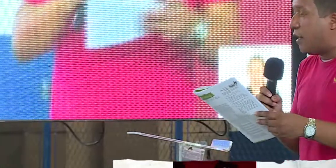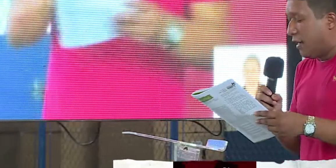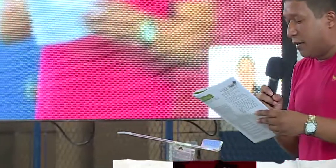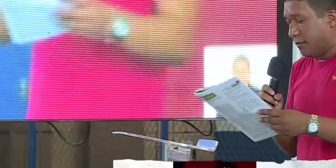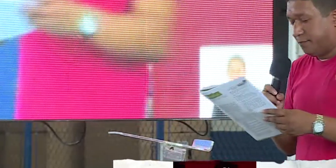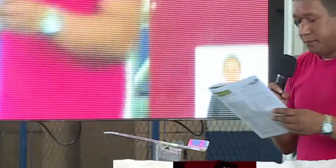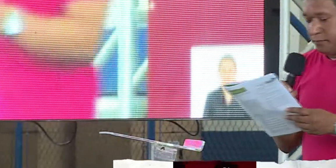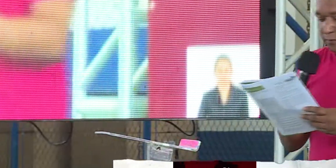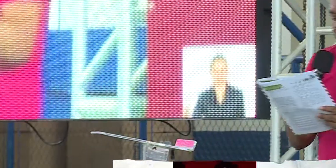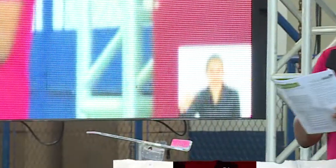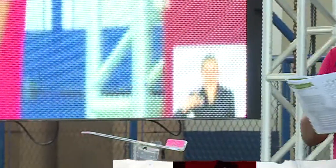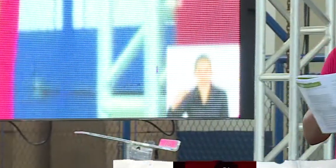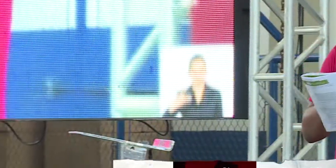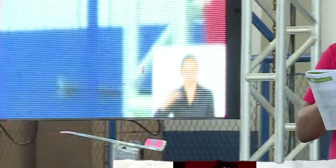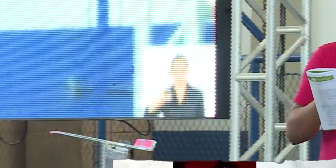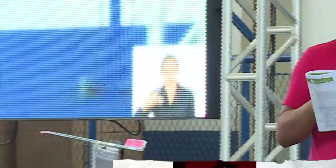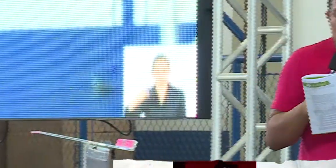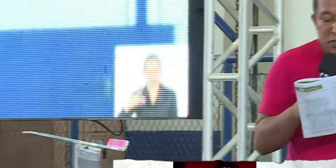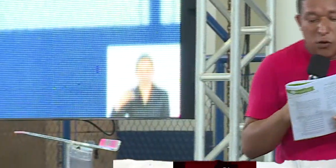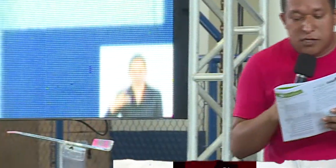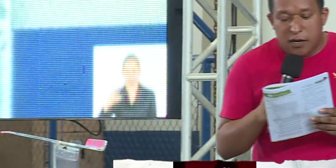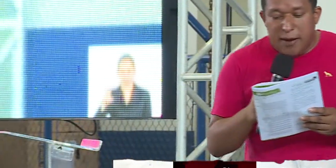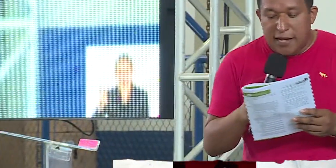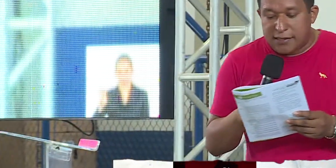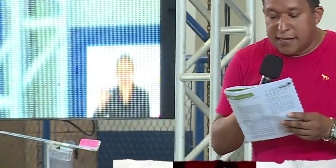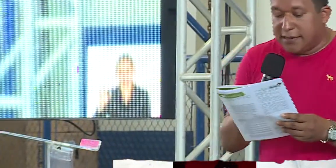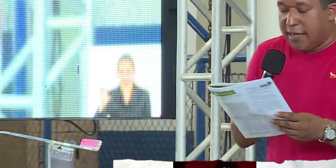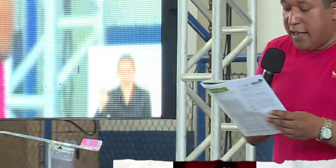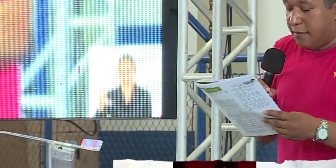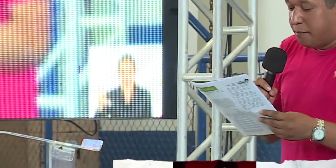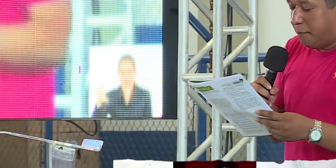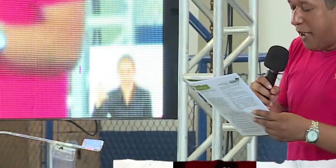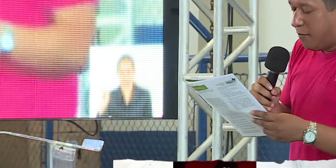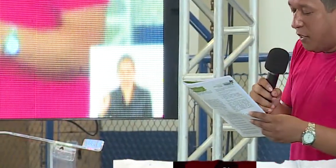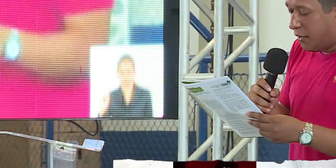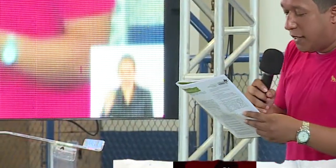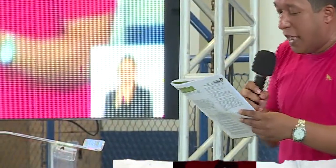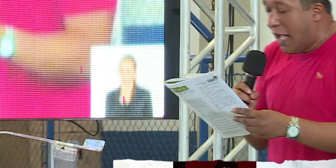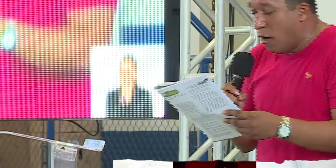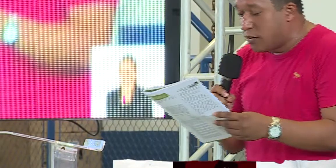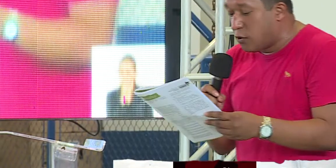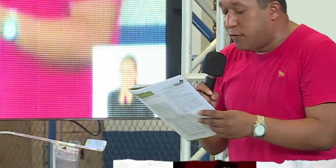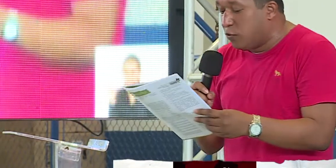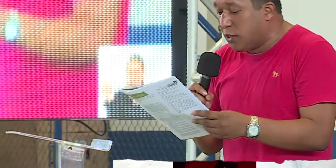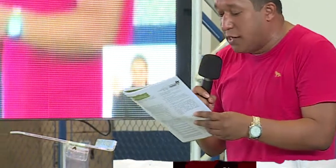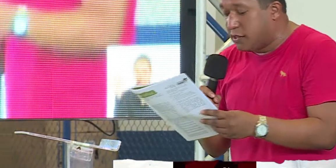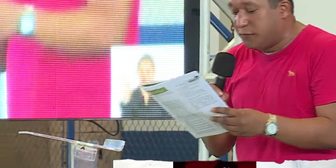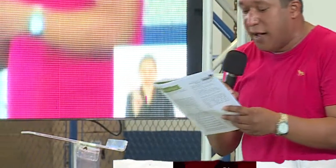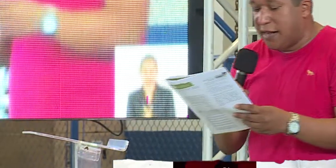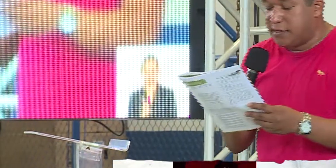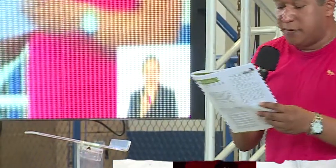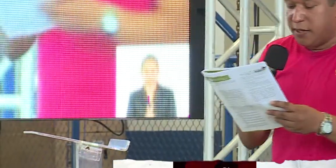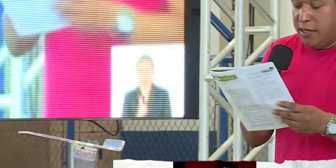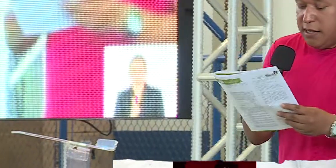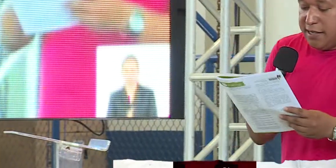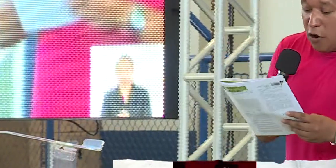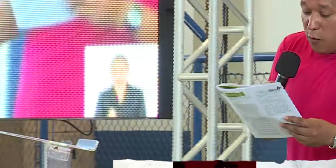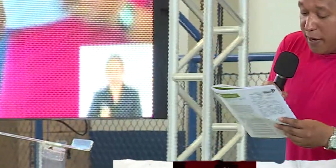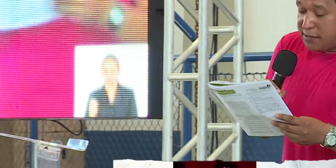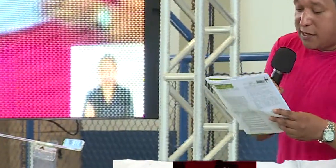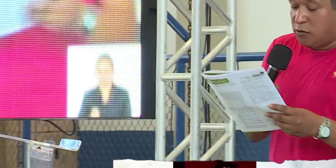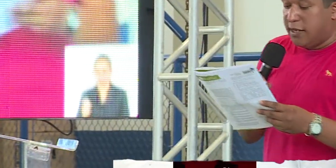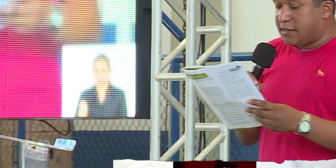vida no planeta. As condições climáticas da Terra permitem que a água sofra mudança de fase